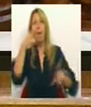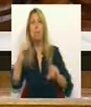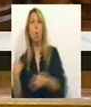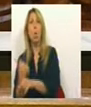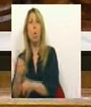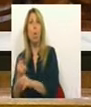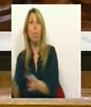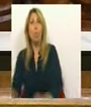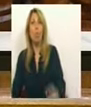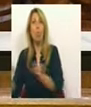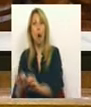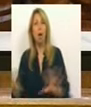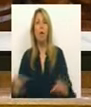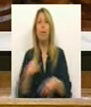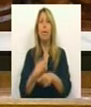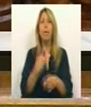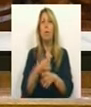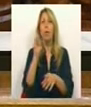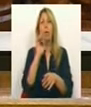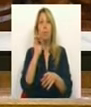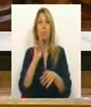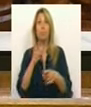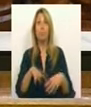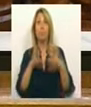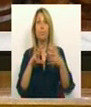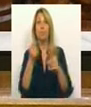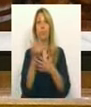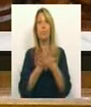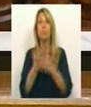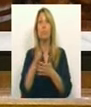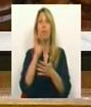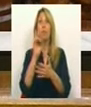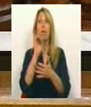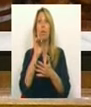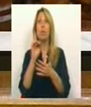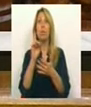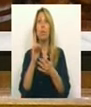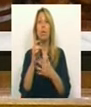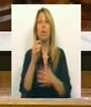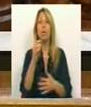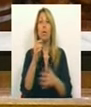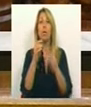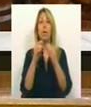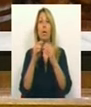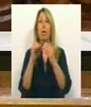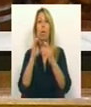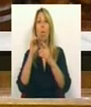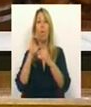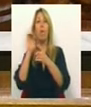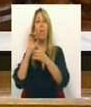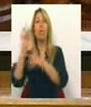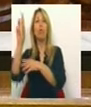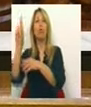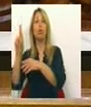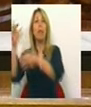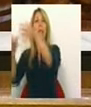Consideram-se litígios de consumo reduzido de valor económico aqueles cujo valor não excede um quarto da alçada dos tribunais de primeira instância.